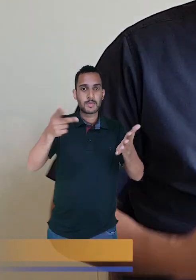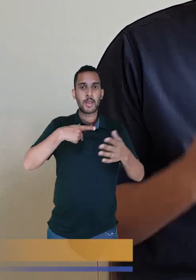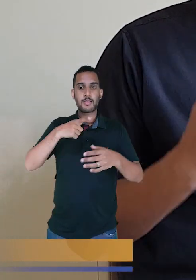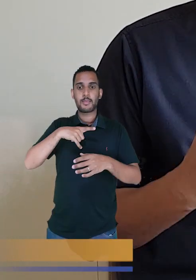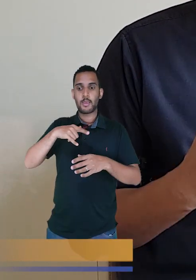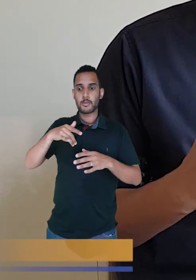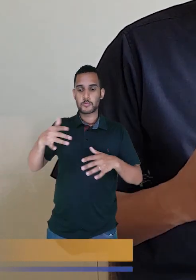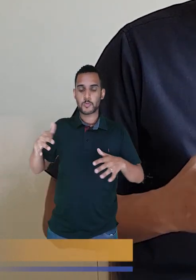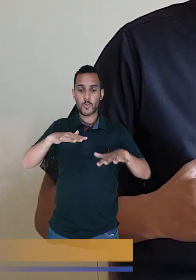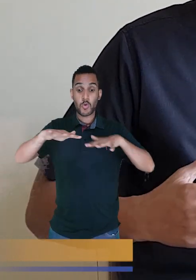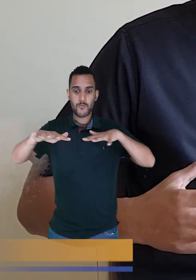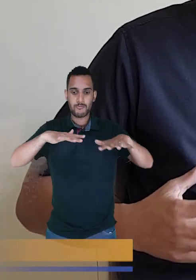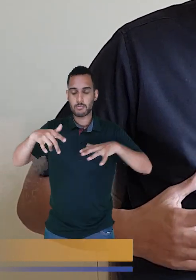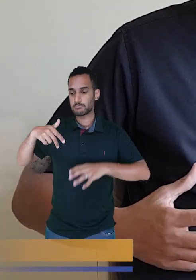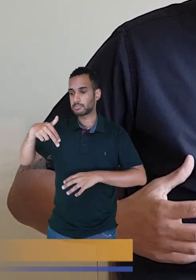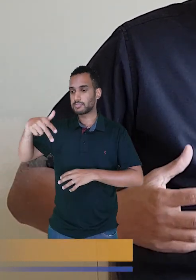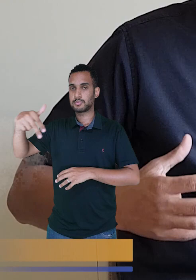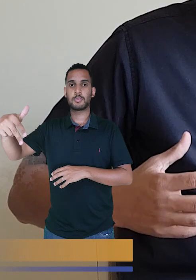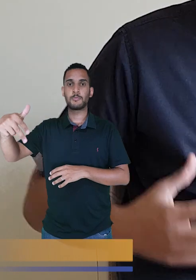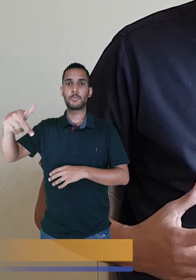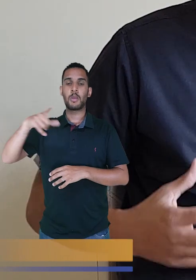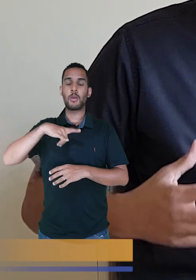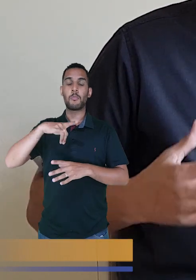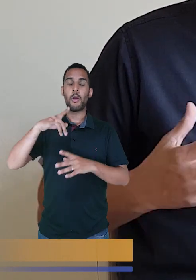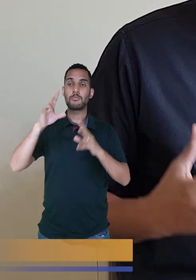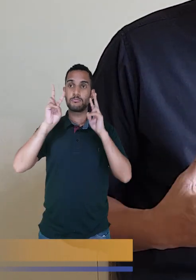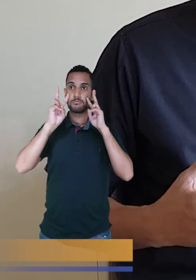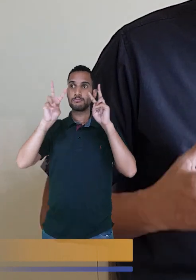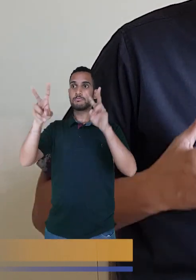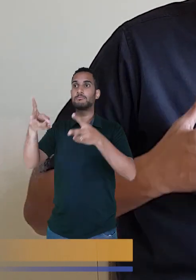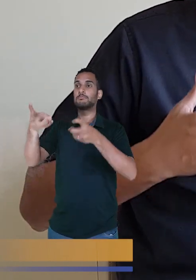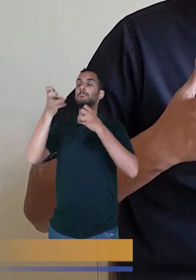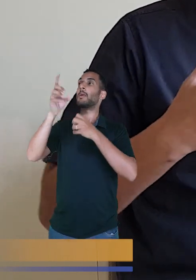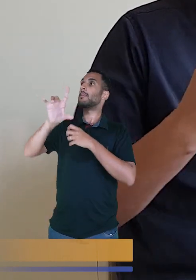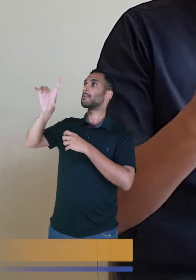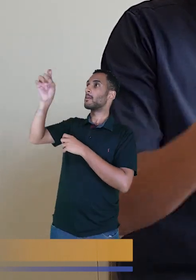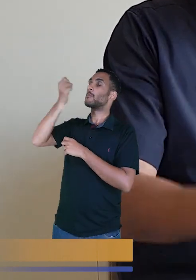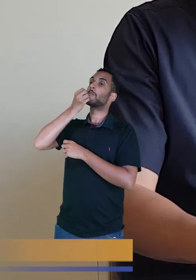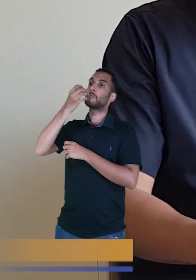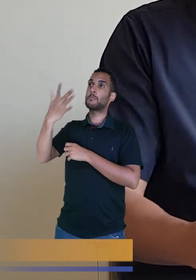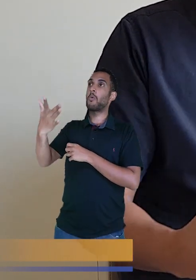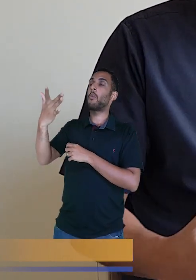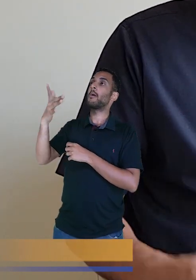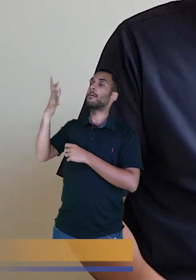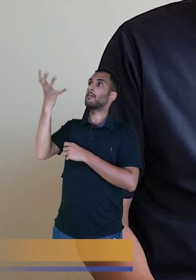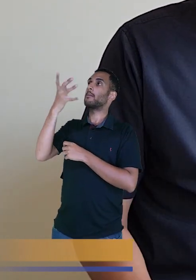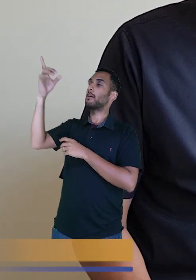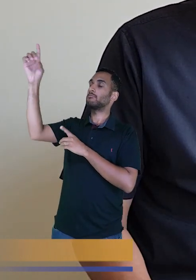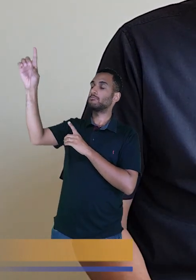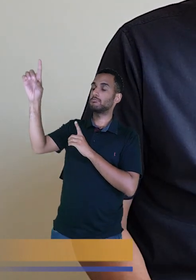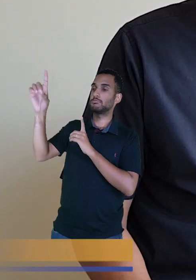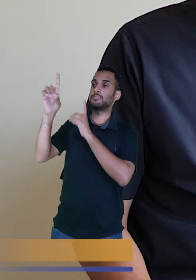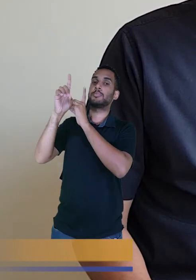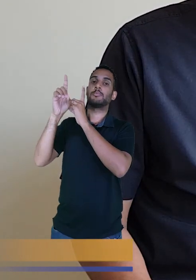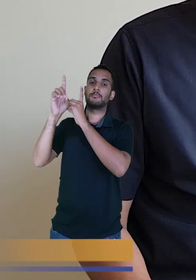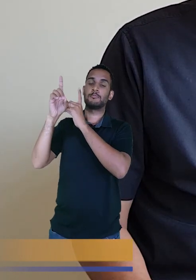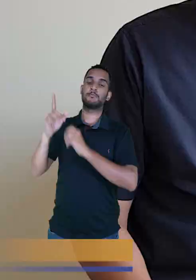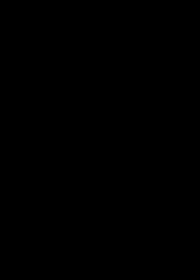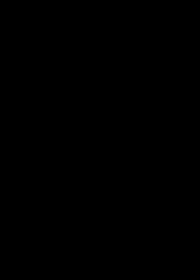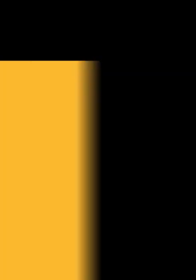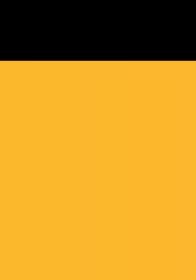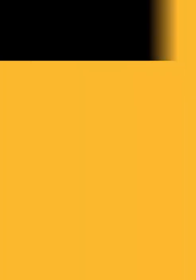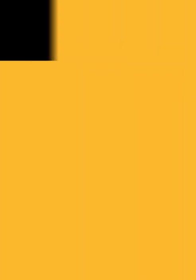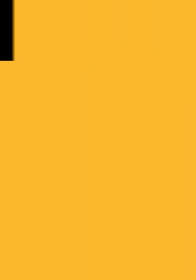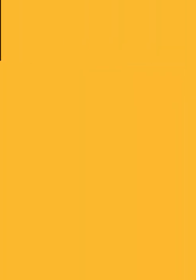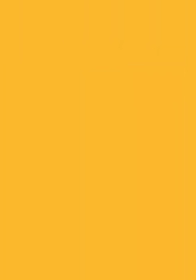em movimento, esse movimento que nos tira de nós mesmos para enxergarmos a bondade de Deus que vem ao nosso